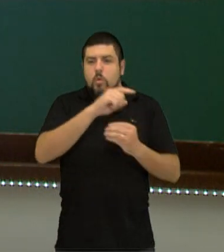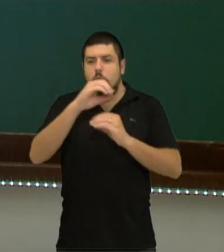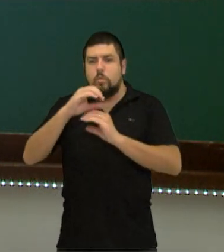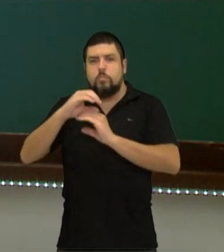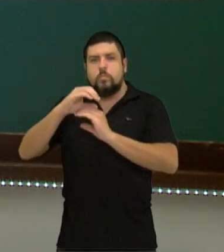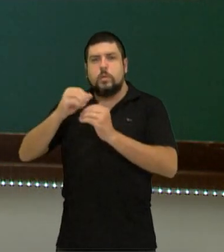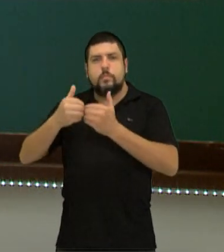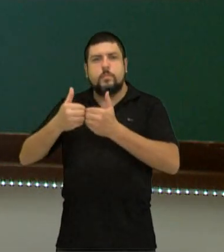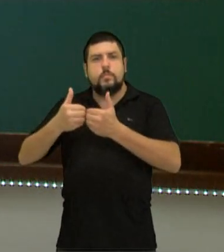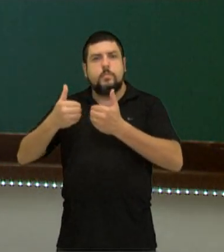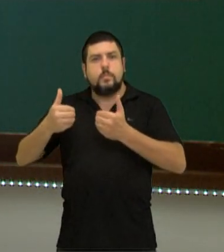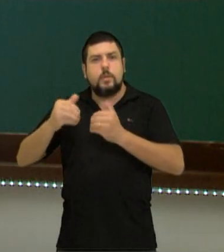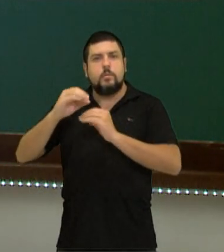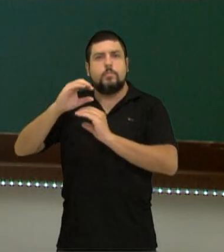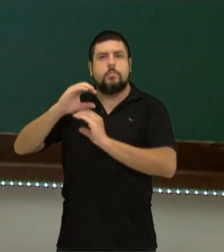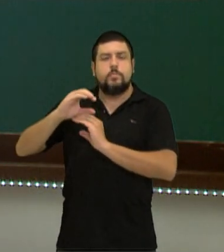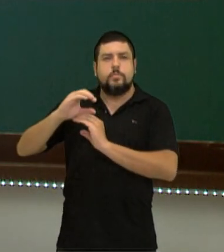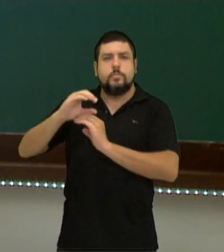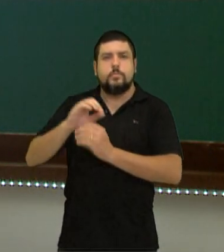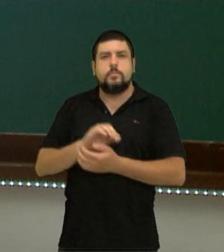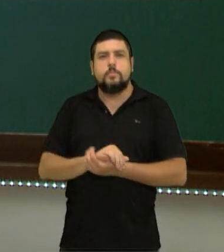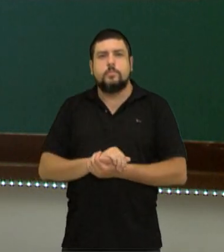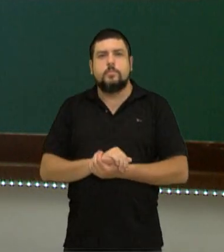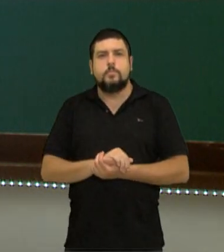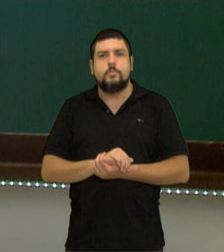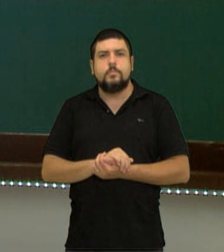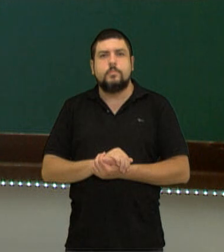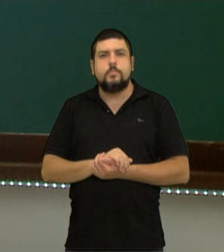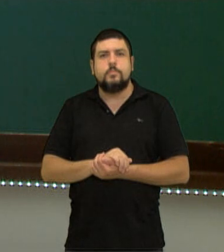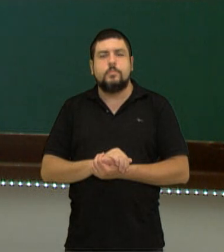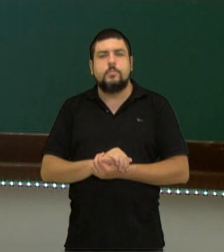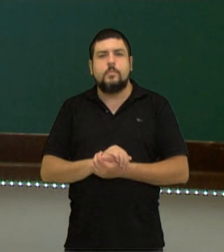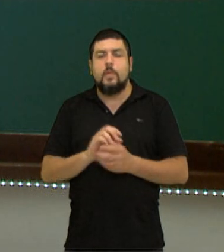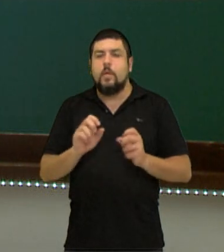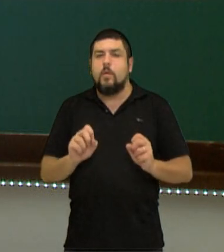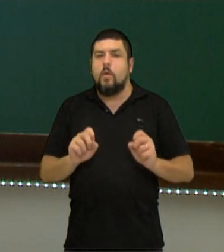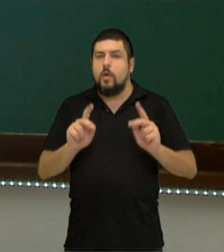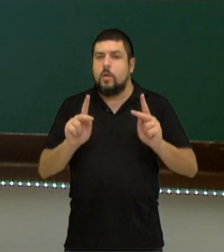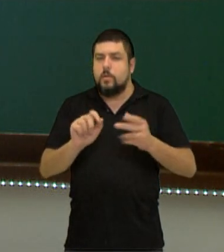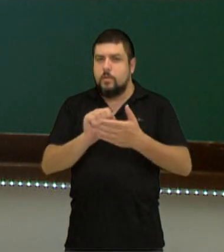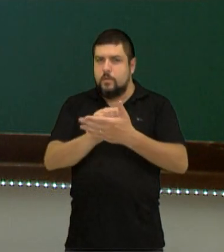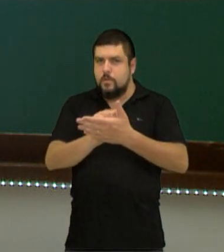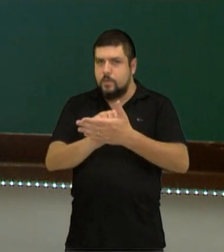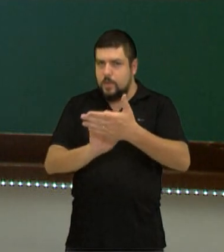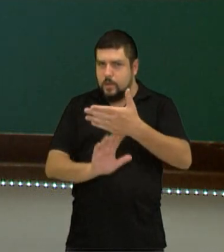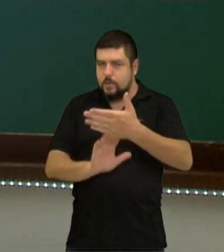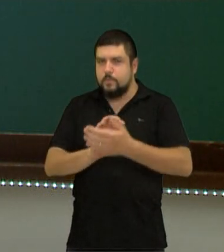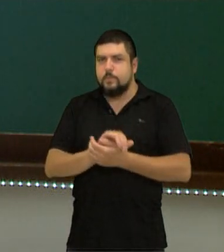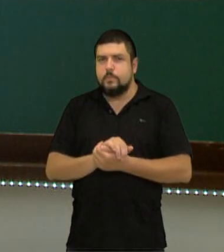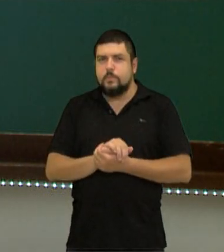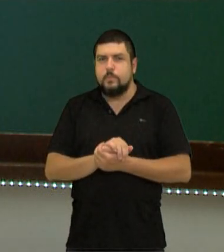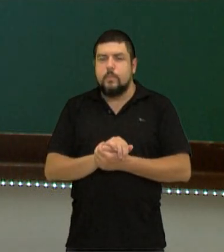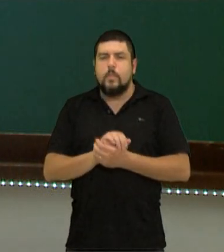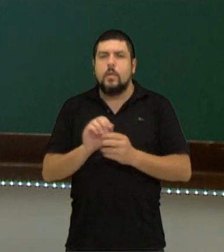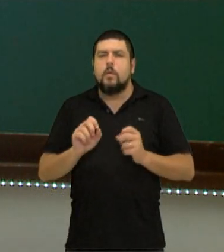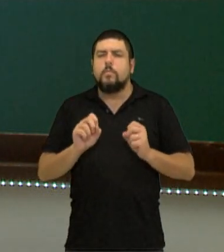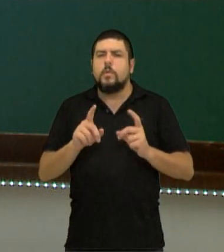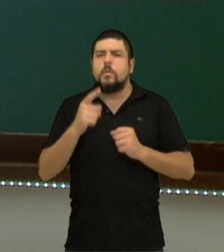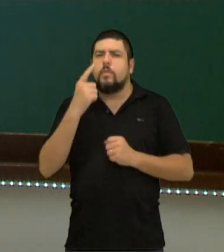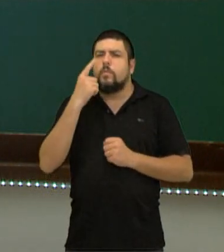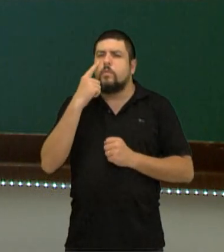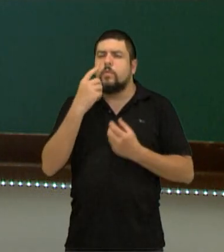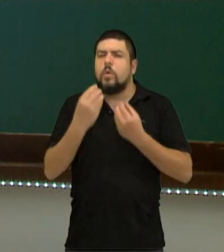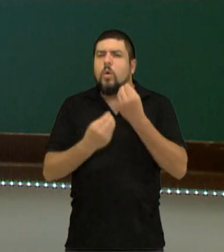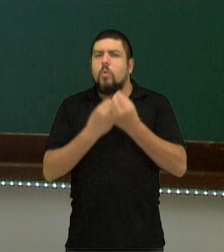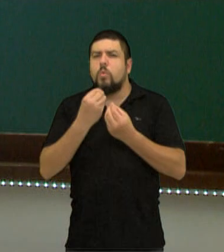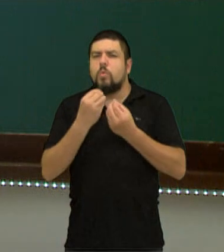distintas. Heterogênea. Então, nós vamos para a nossa atividade. Então, nós vamos nos basear no aspecto